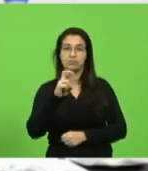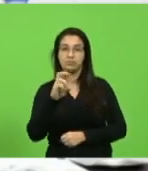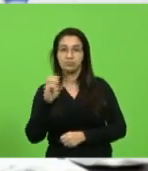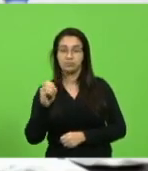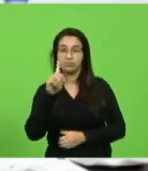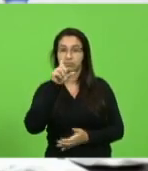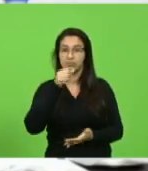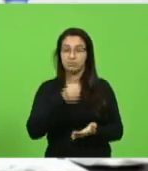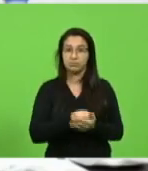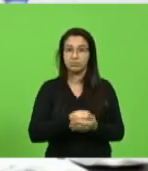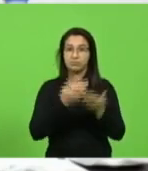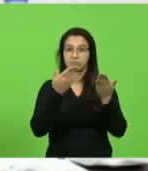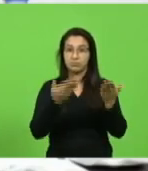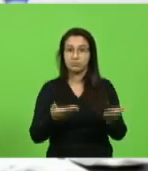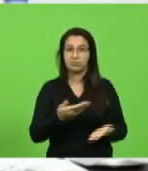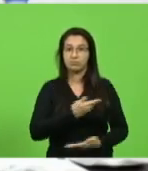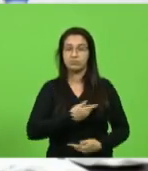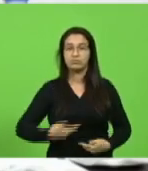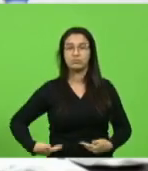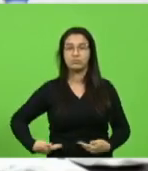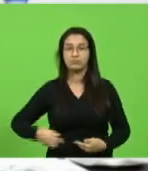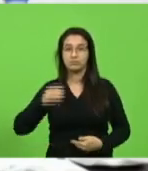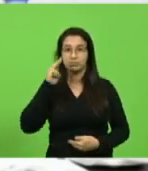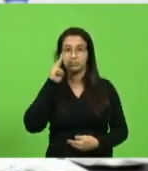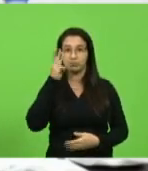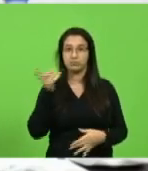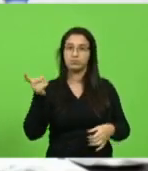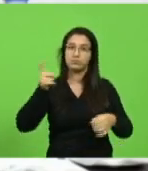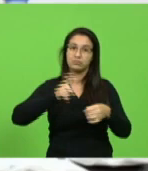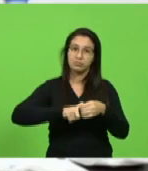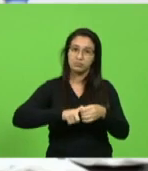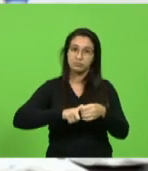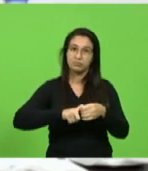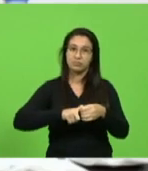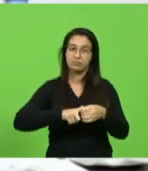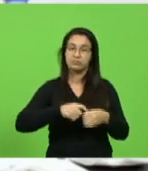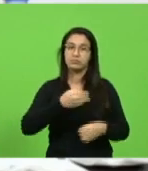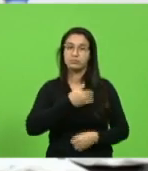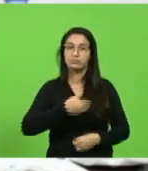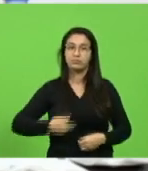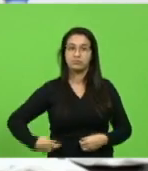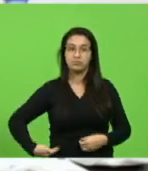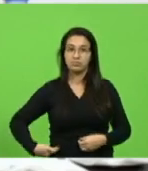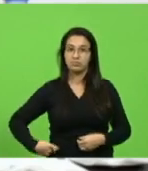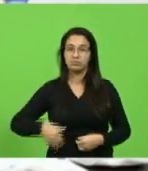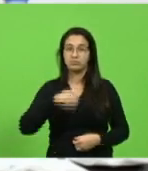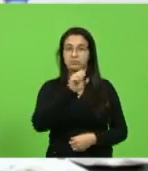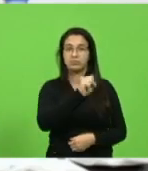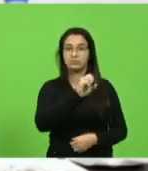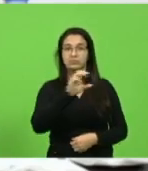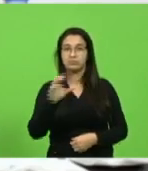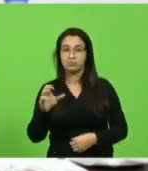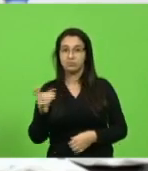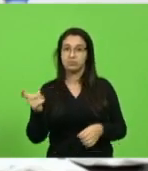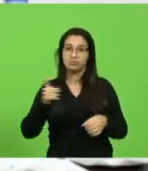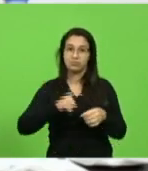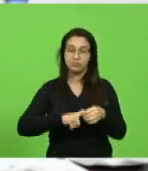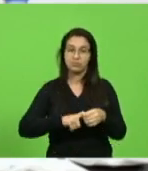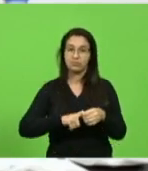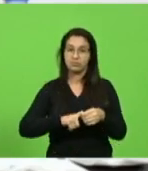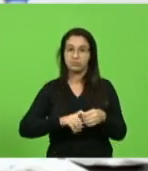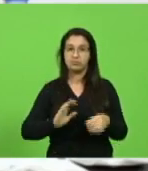Carlos Moisés da Silva retorna ao cargo de governador do Estado de Santa Catarina o que deverá ocorrer